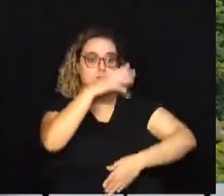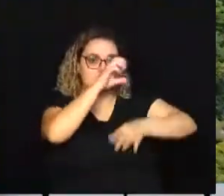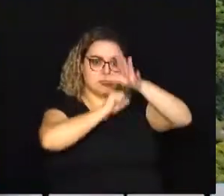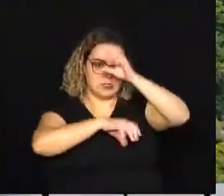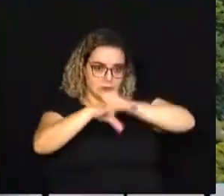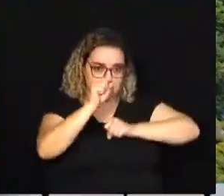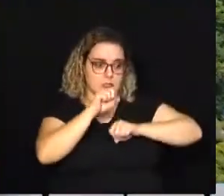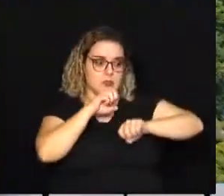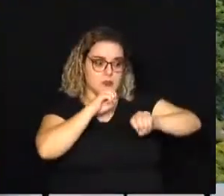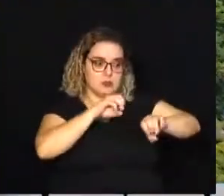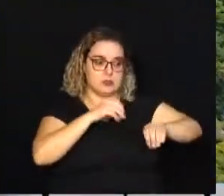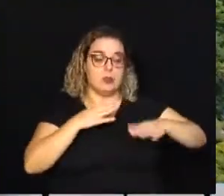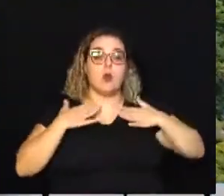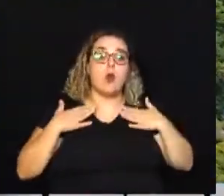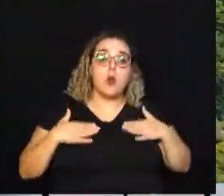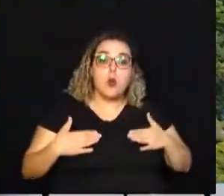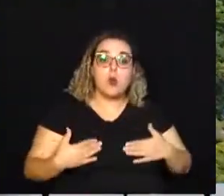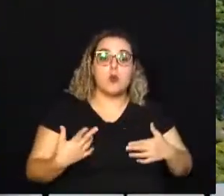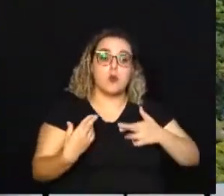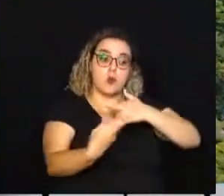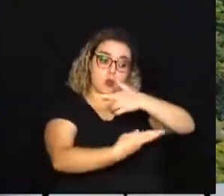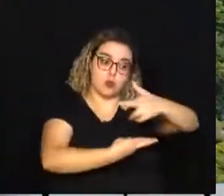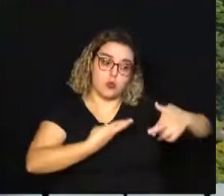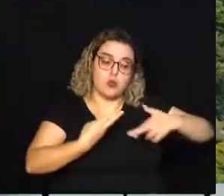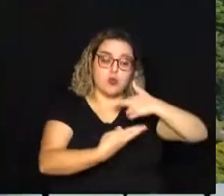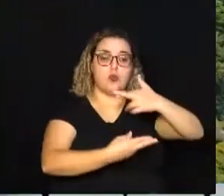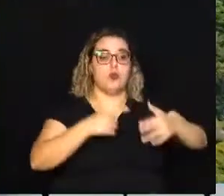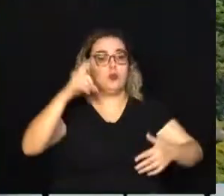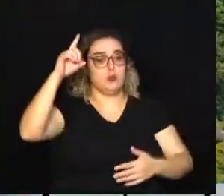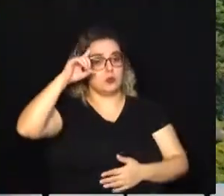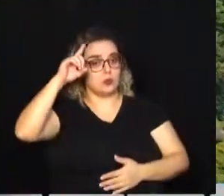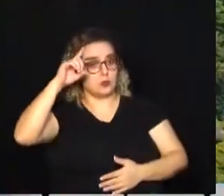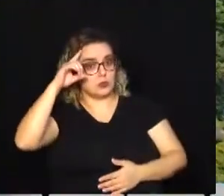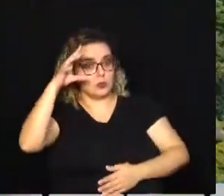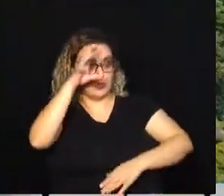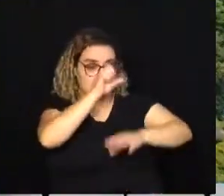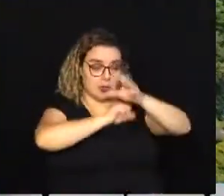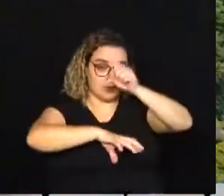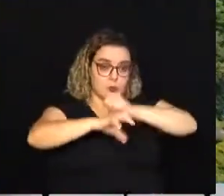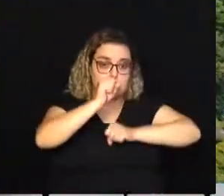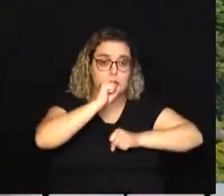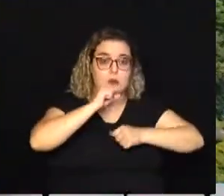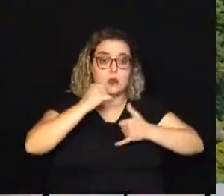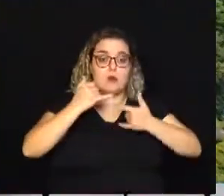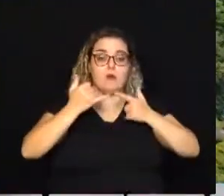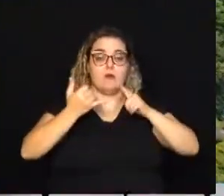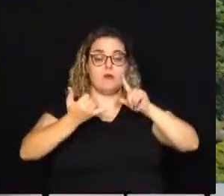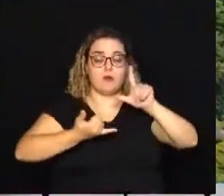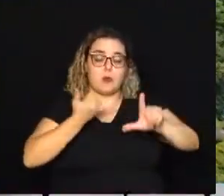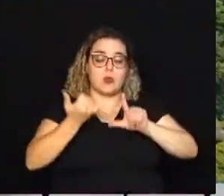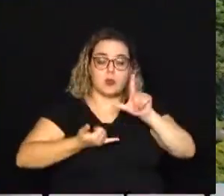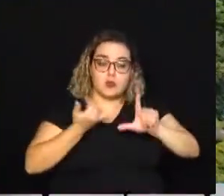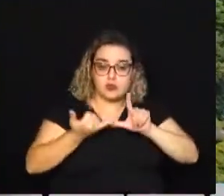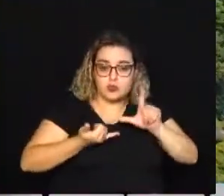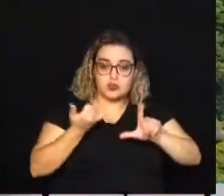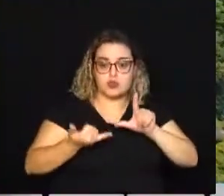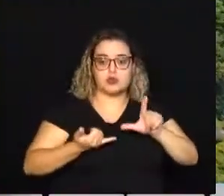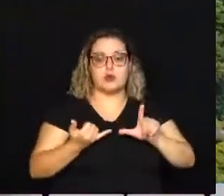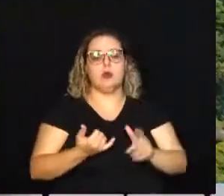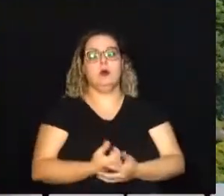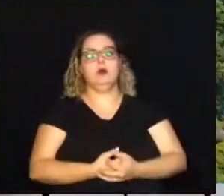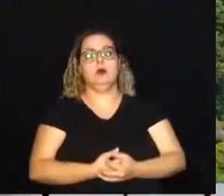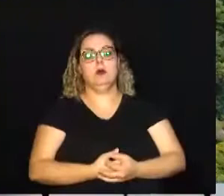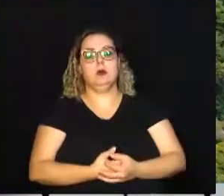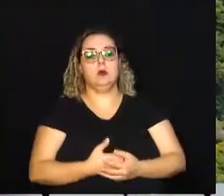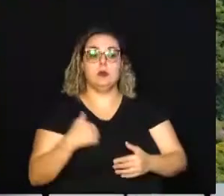relaciona e é naquela relação cotidiana que os alunos aprendem, né? Que os nossos alunos se desenvolvem, que